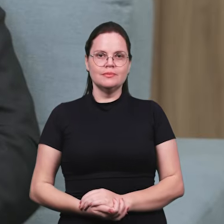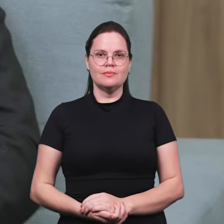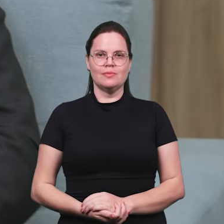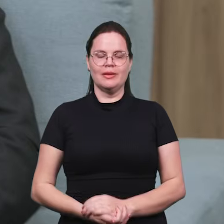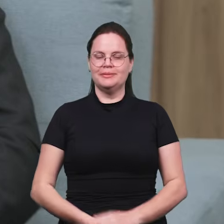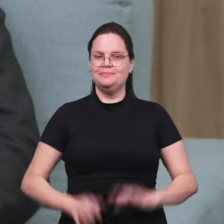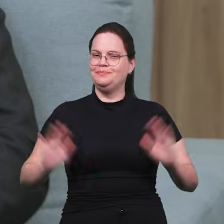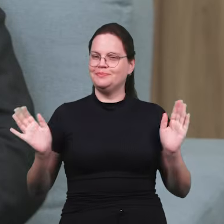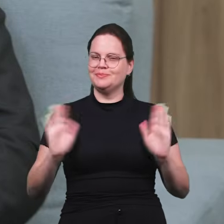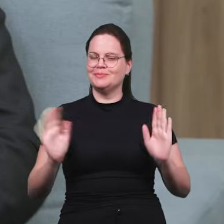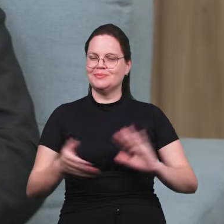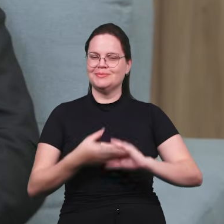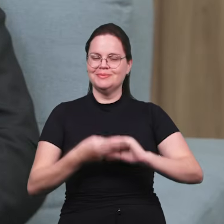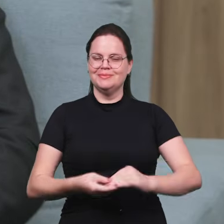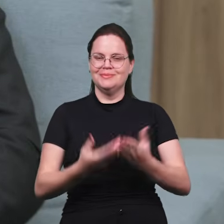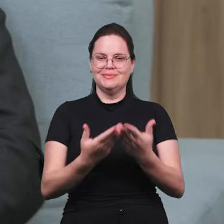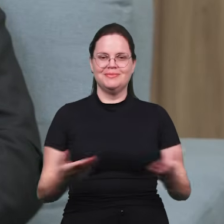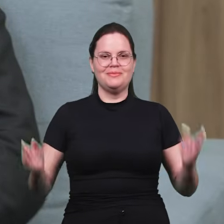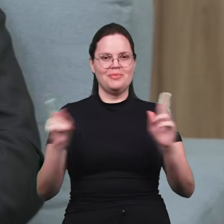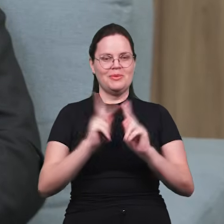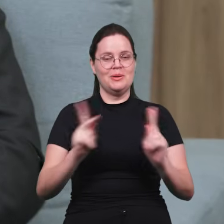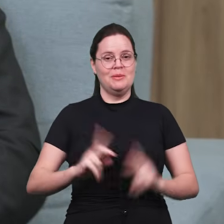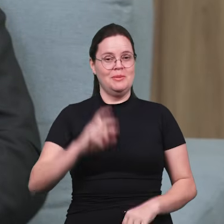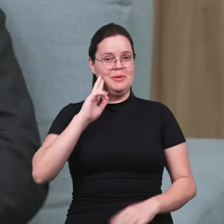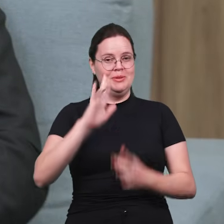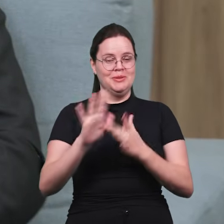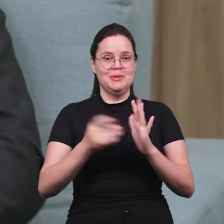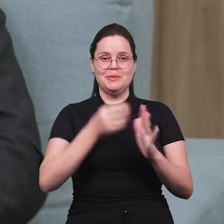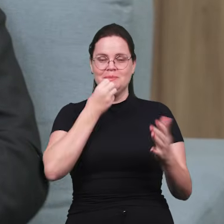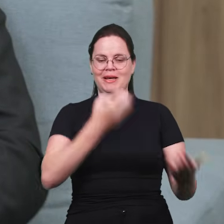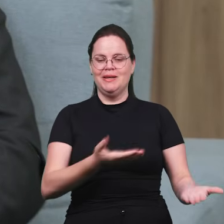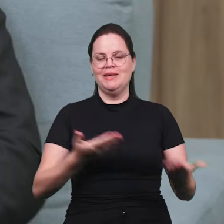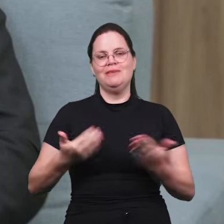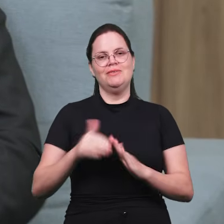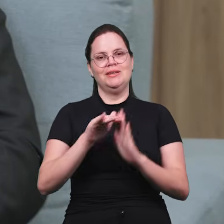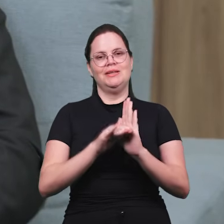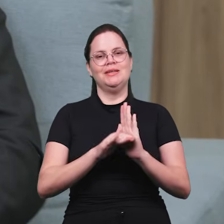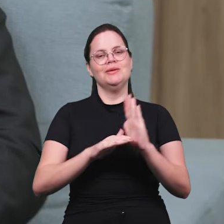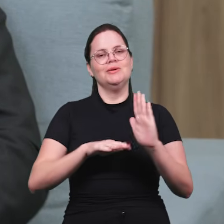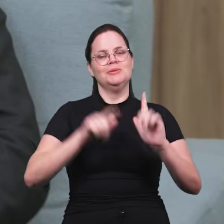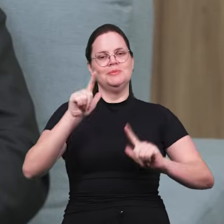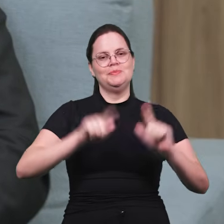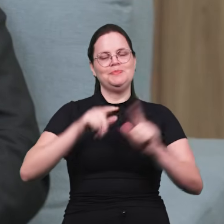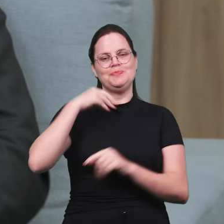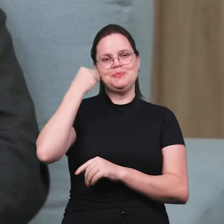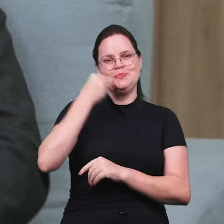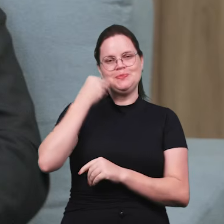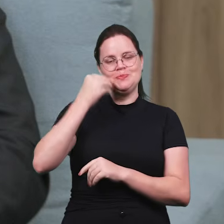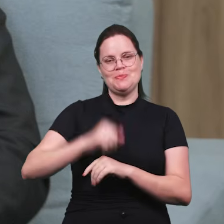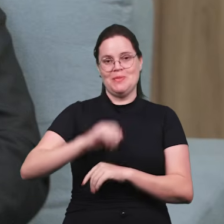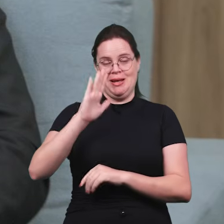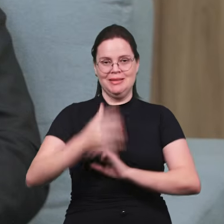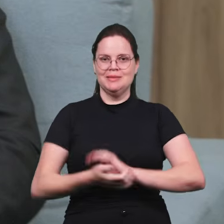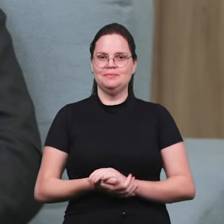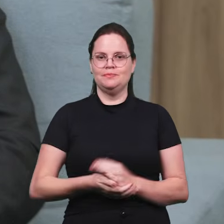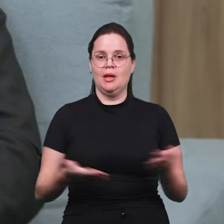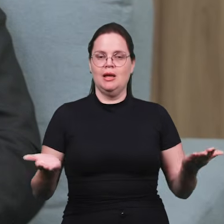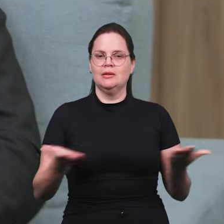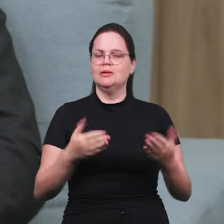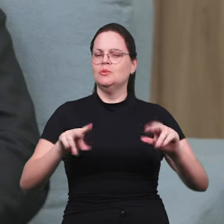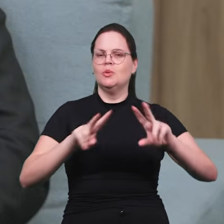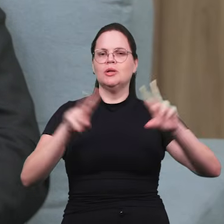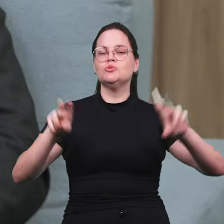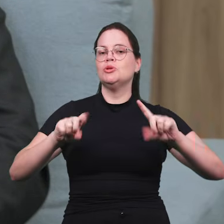A paz do Senhor, seja bem-vindo ao programa Mais Sábios, um programa para toda a família. Aqui nós falamos para o idoso e sobre